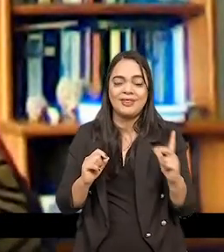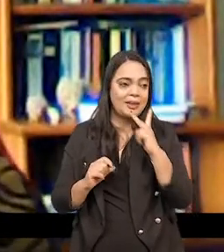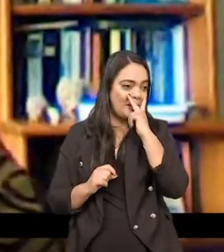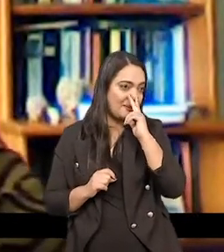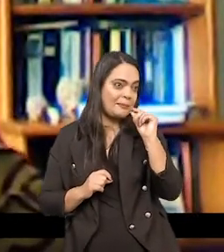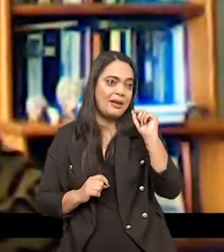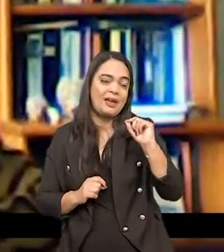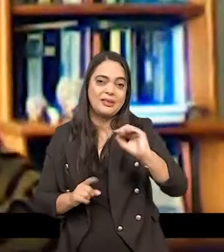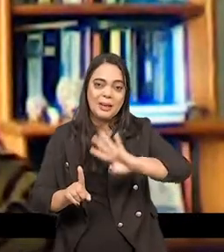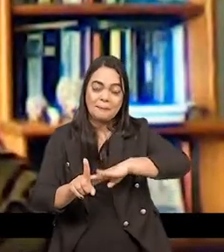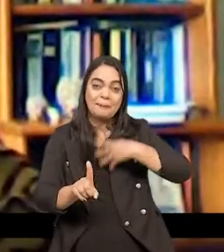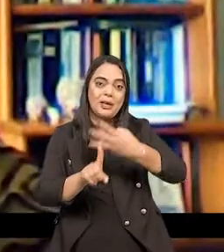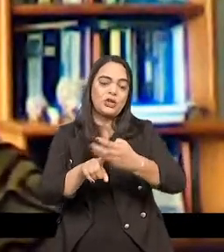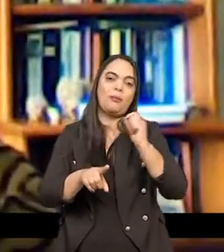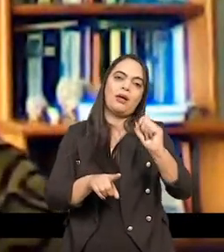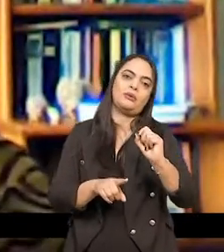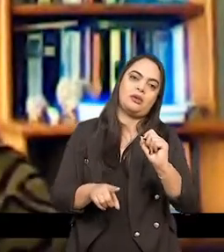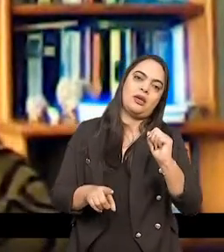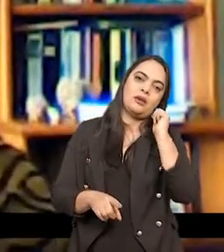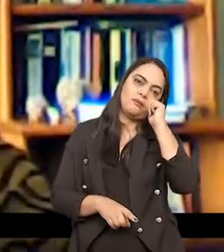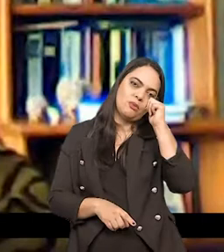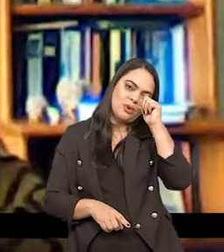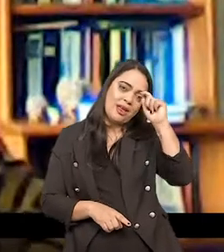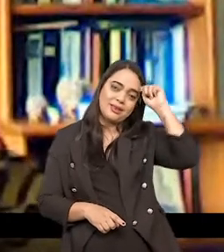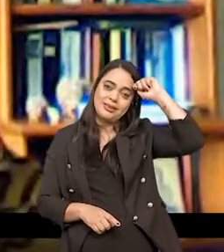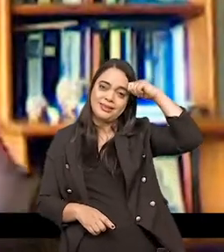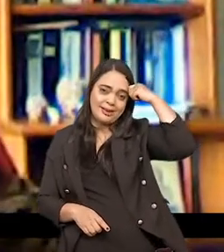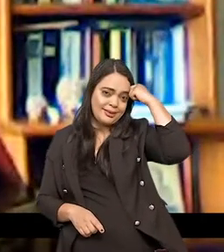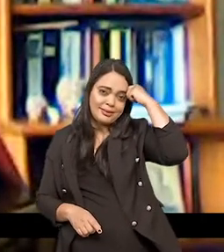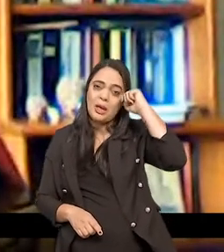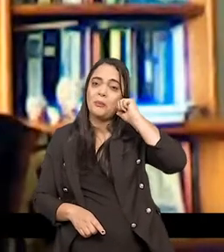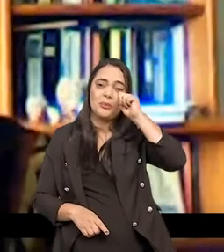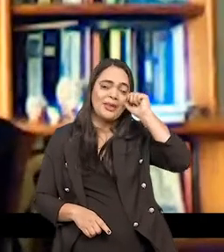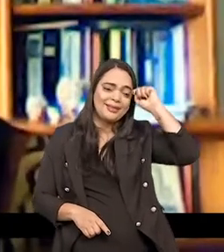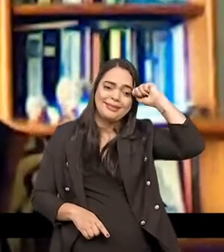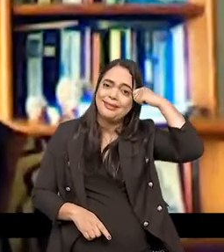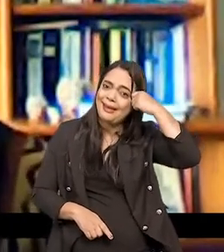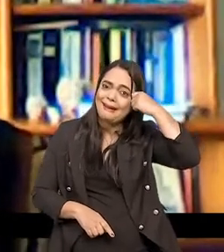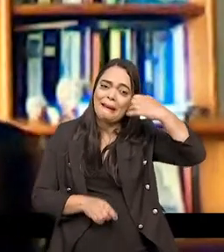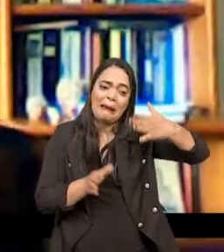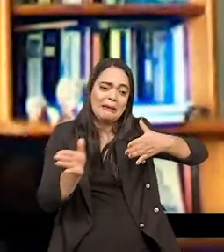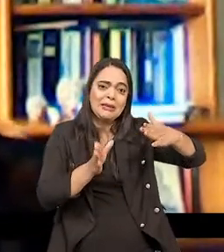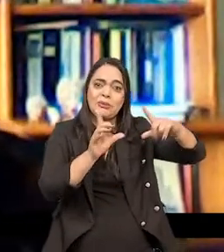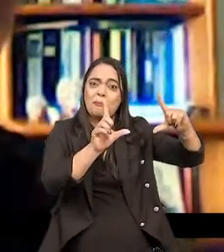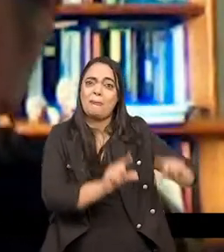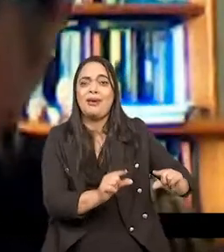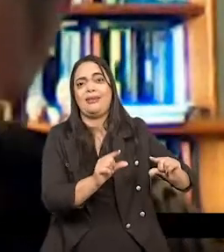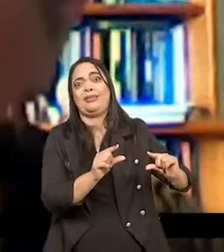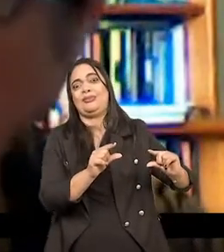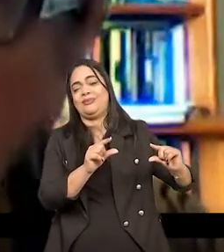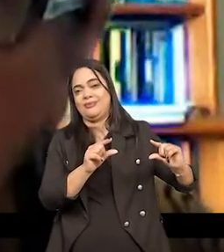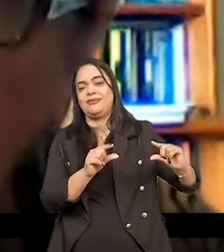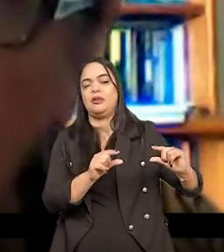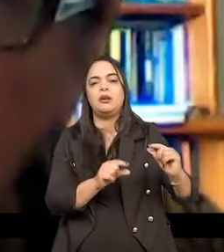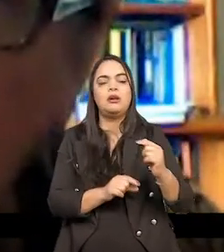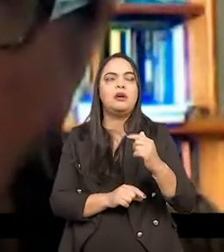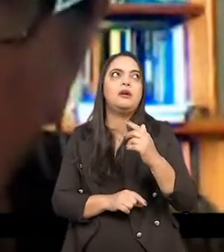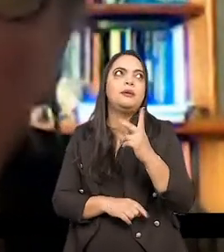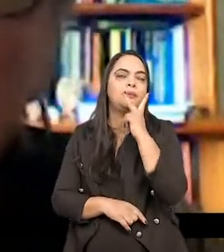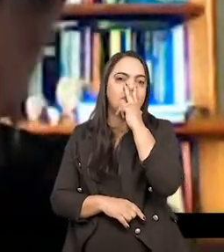mulheres negras. Entendeu? Muito menos acesso ainda. Eu acho que essas leis